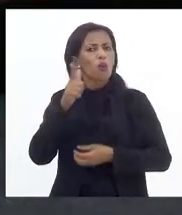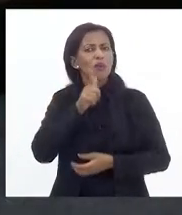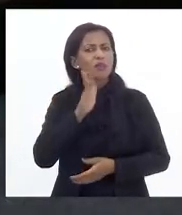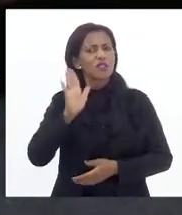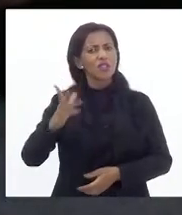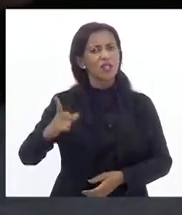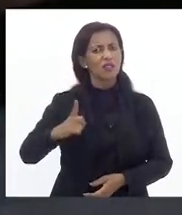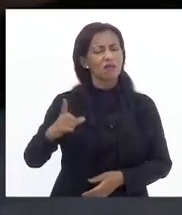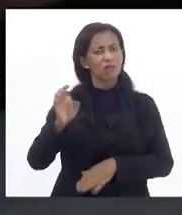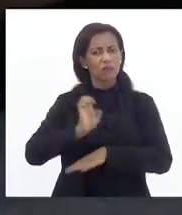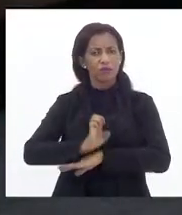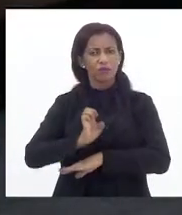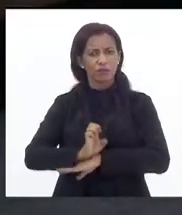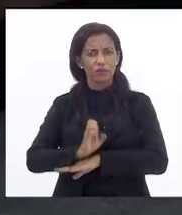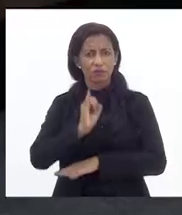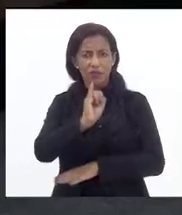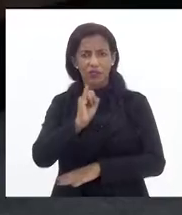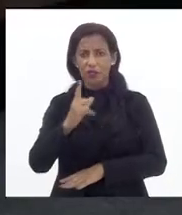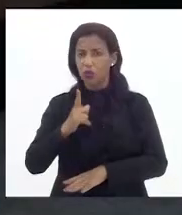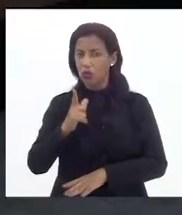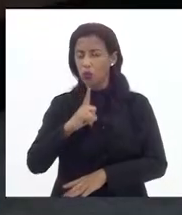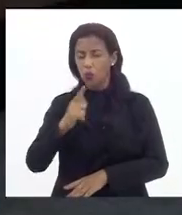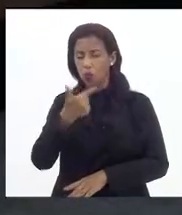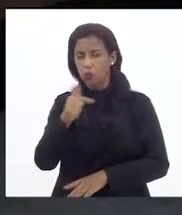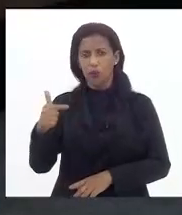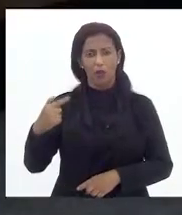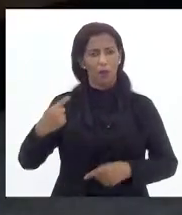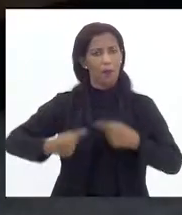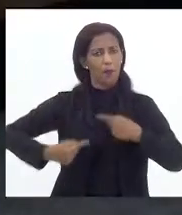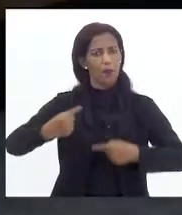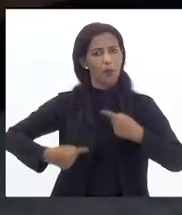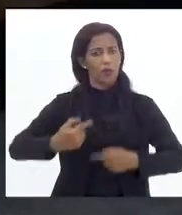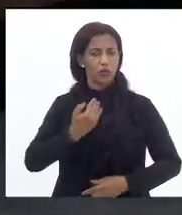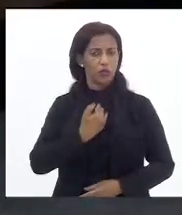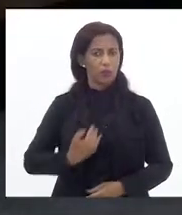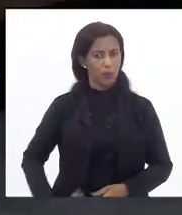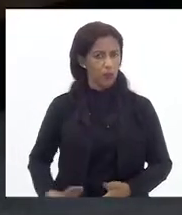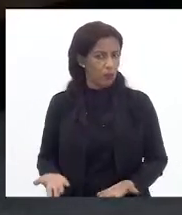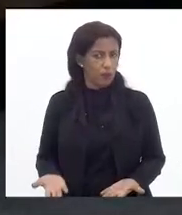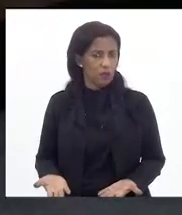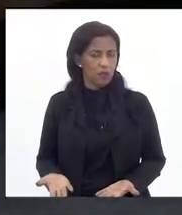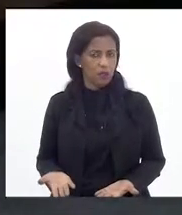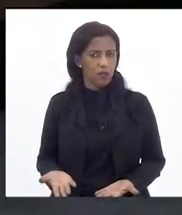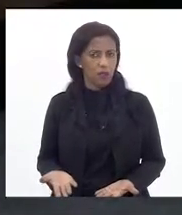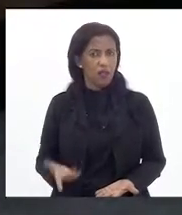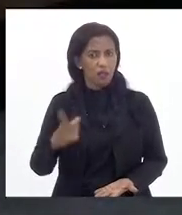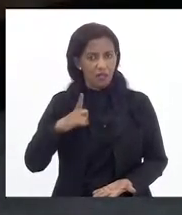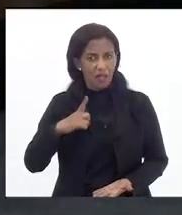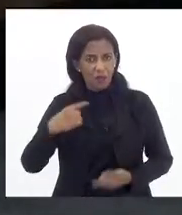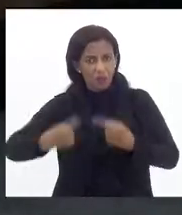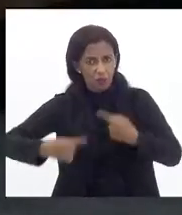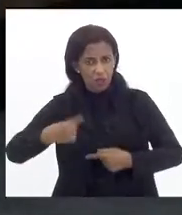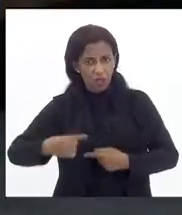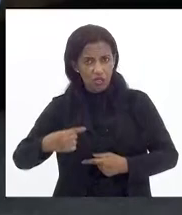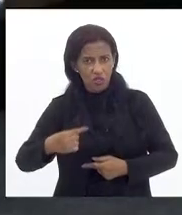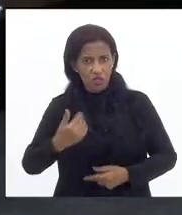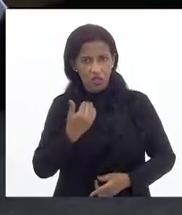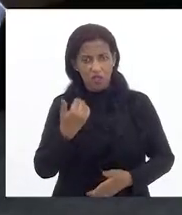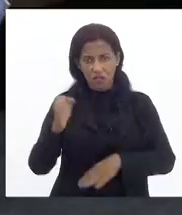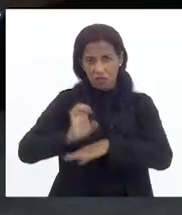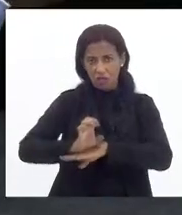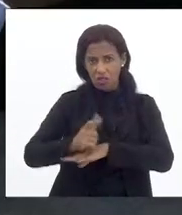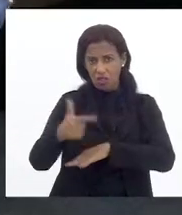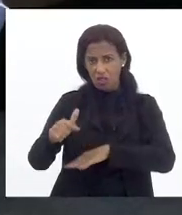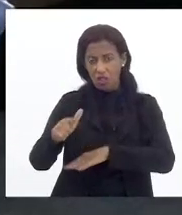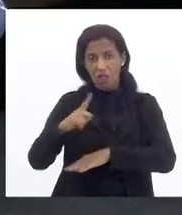existentes no estado sem políticas públicas existe políticas públicas em estado e não